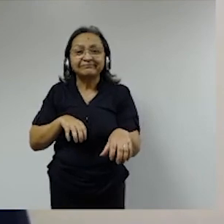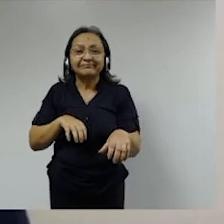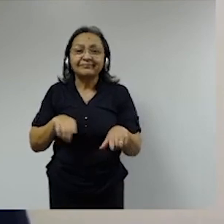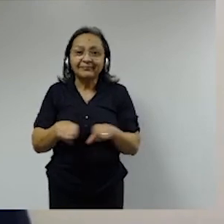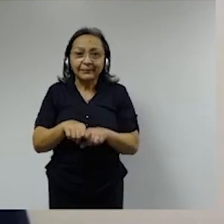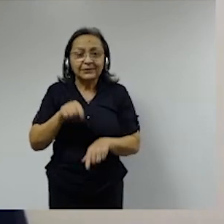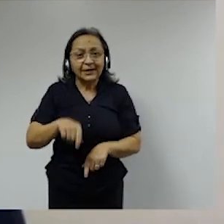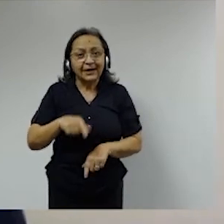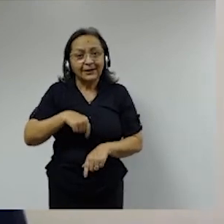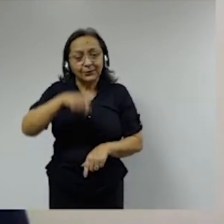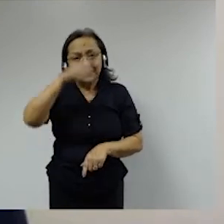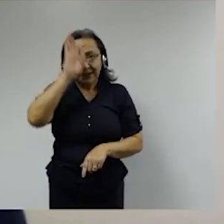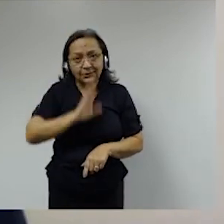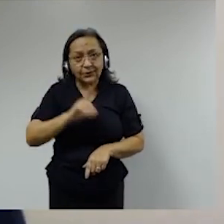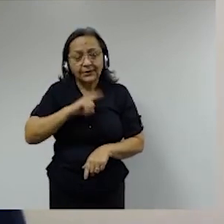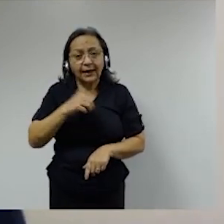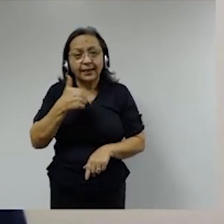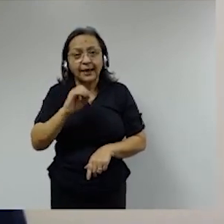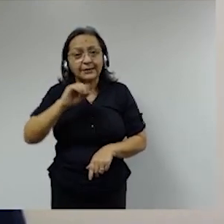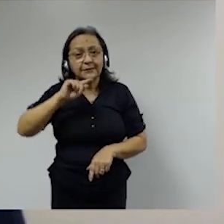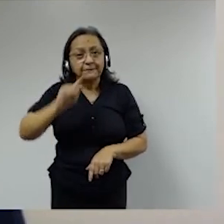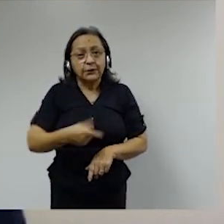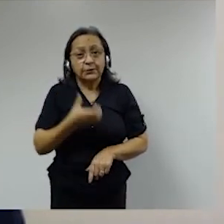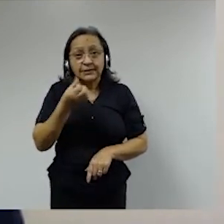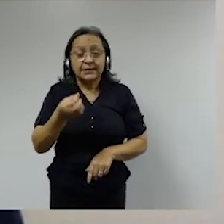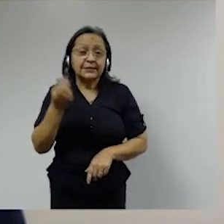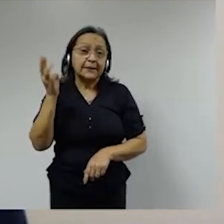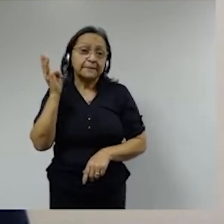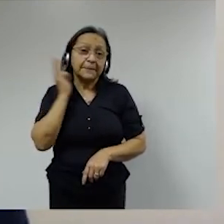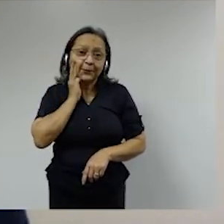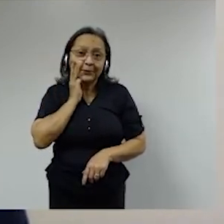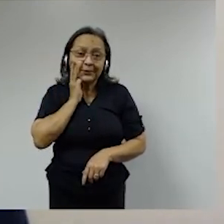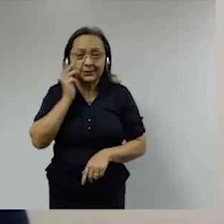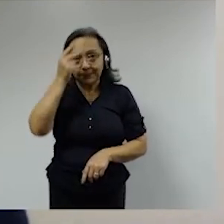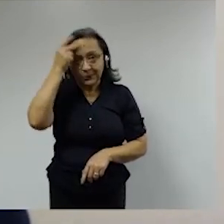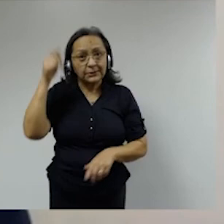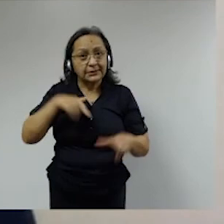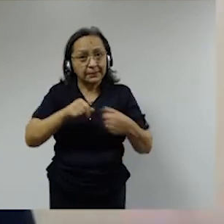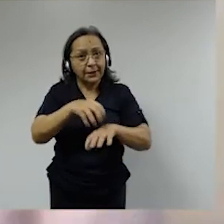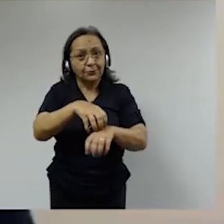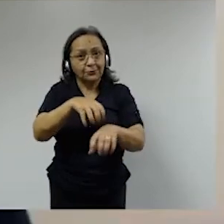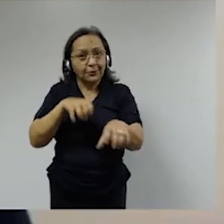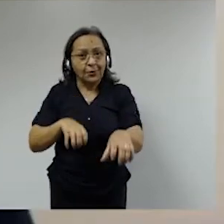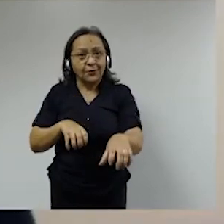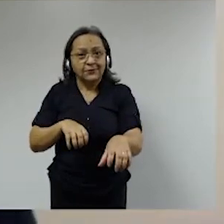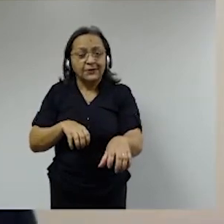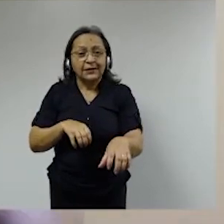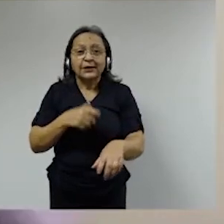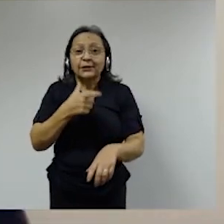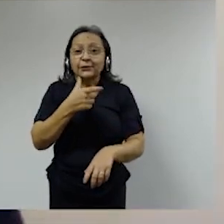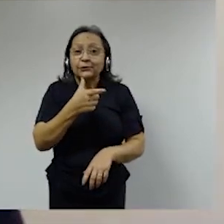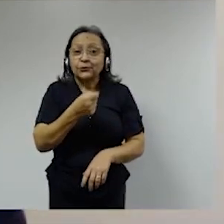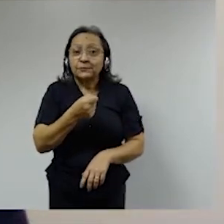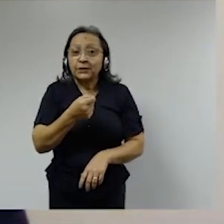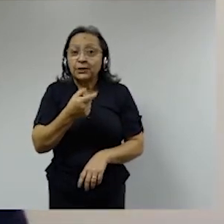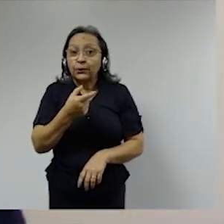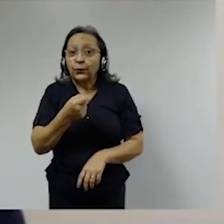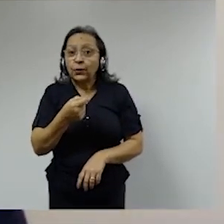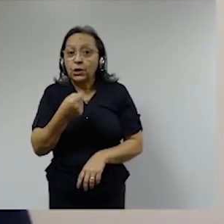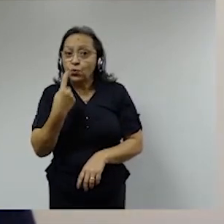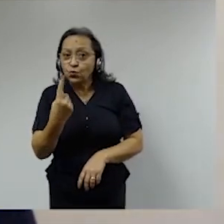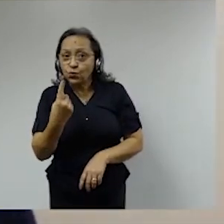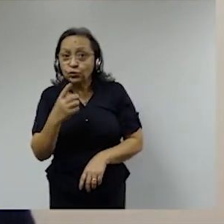temos no Brasil 10,6 milhões de teletrabalhadores. Em 2001, eram apenas 500